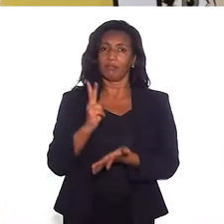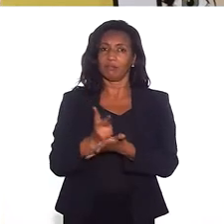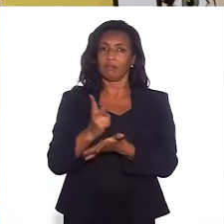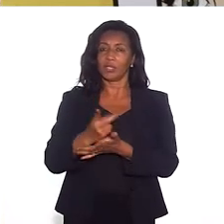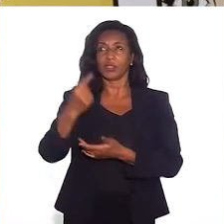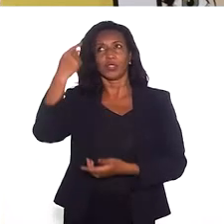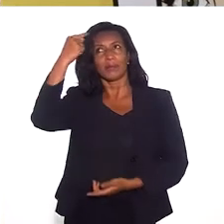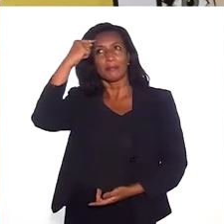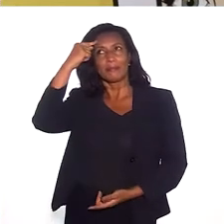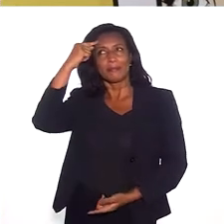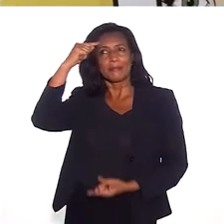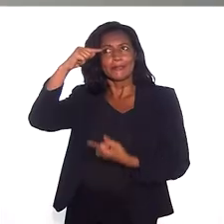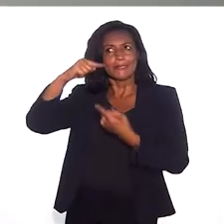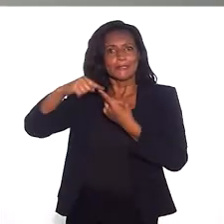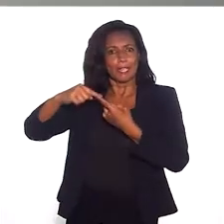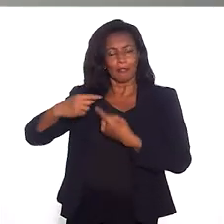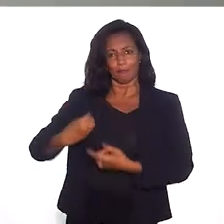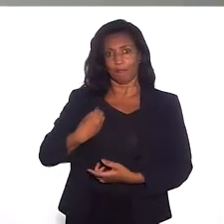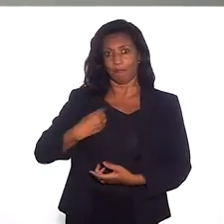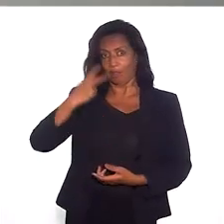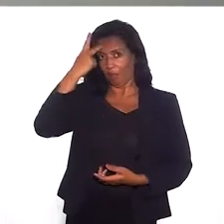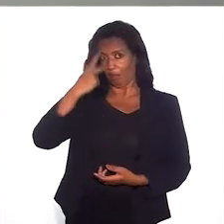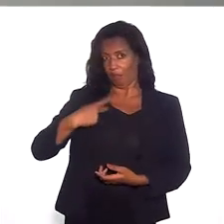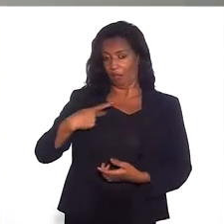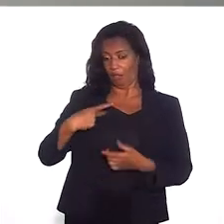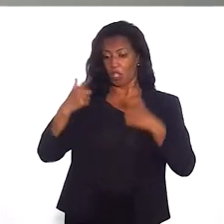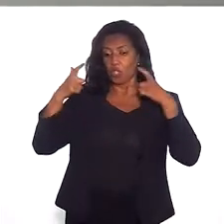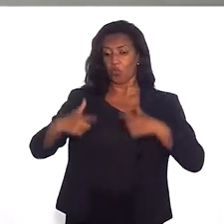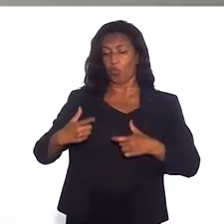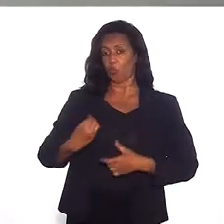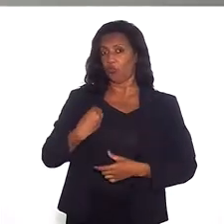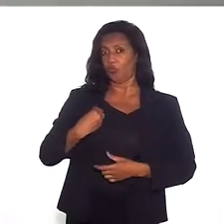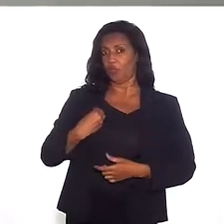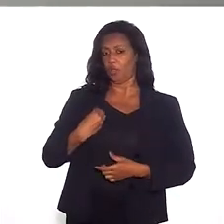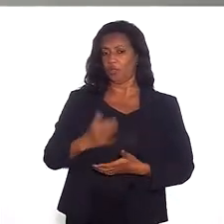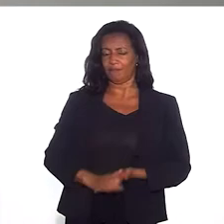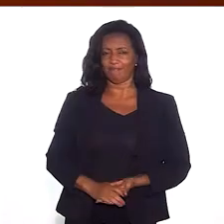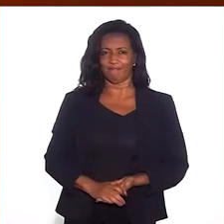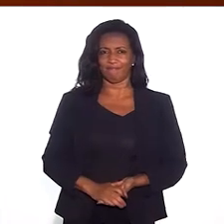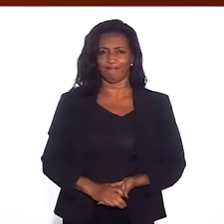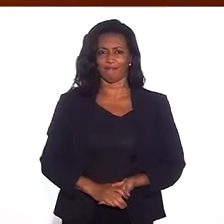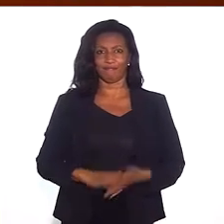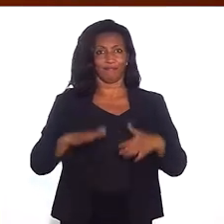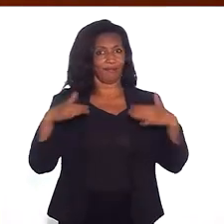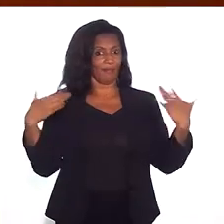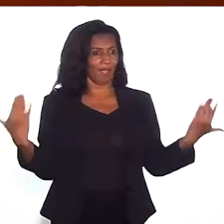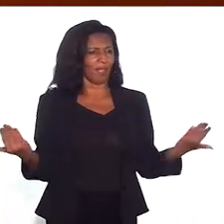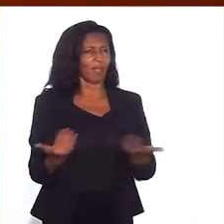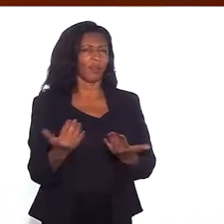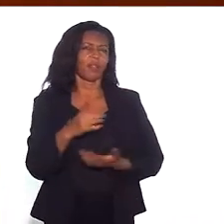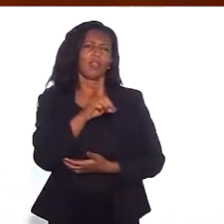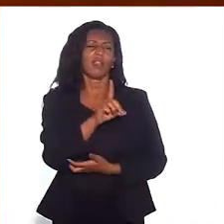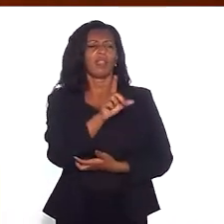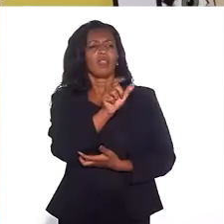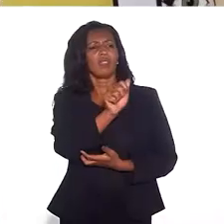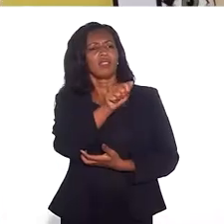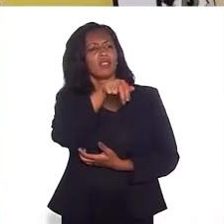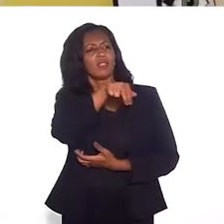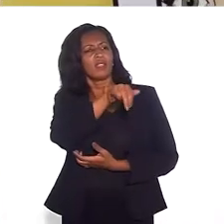mesmo. A gente tem que pensar a nós mesmas e o ambiente que a gente está inserindo. Agora, Daniela,